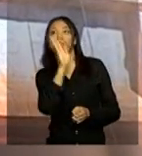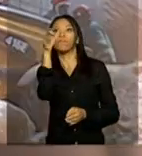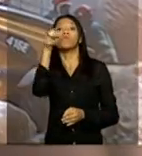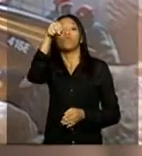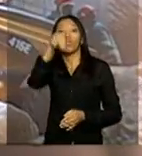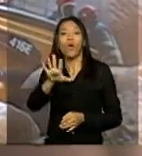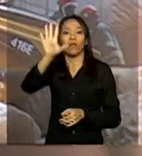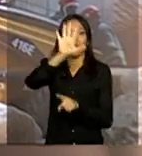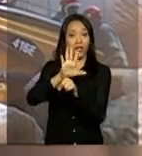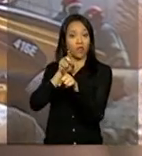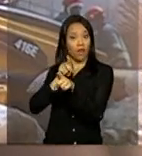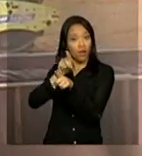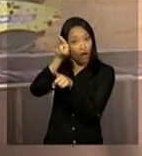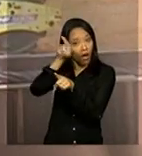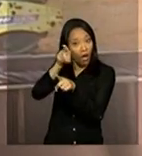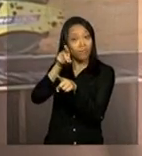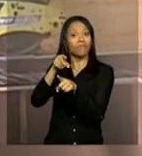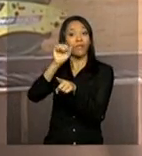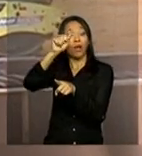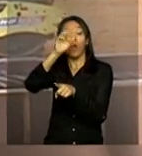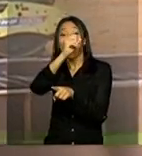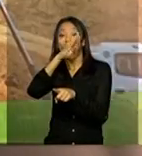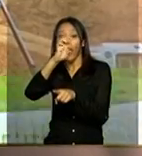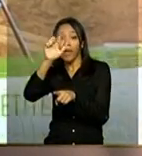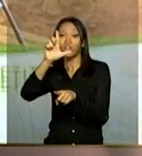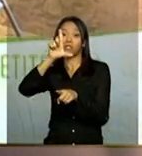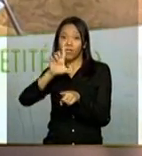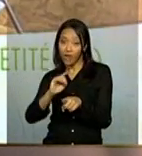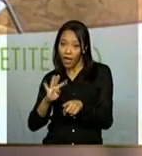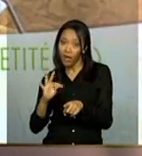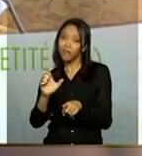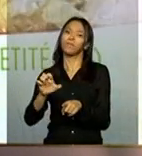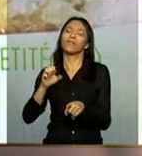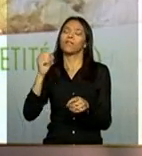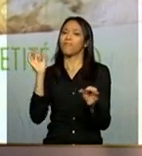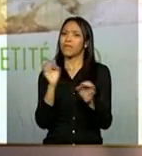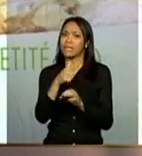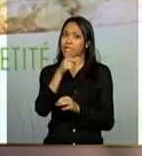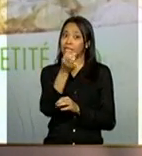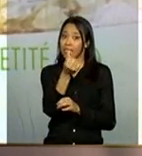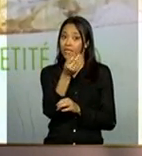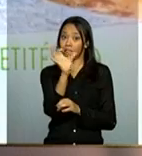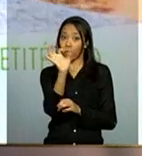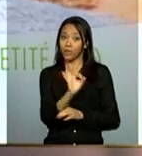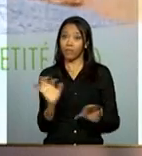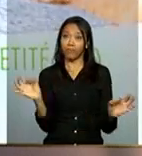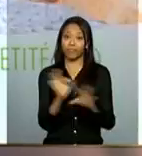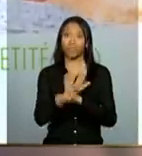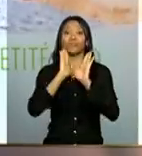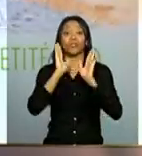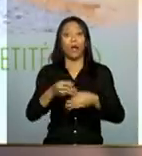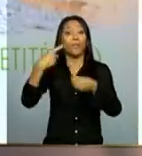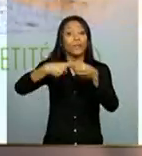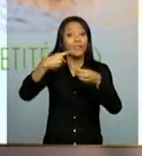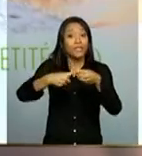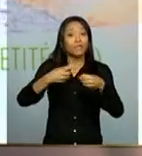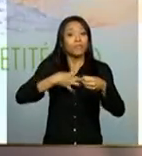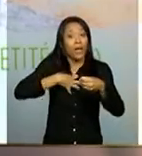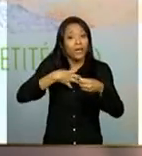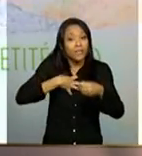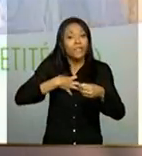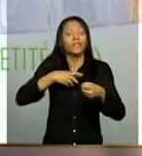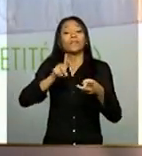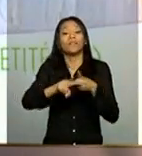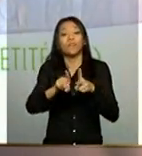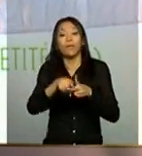a Ferrovia de Integração Oeste-Leste já está com mais de 60% das obras concluídas entre os municípios baianos de Ilhéus